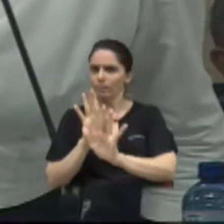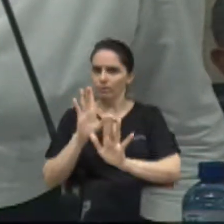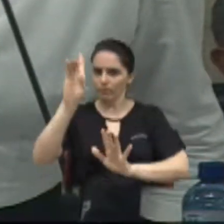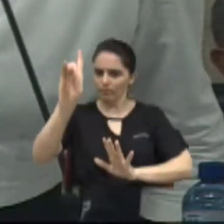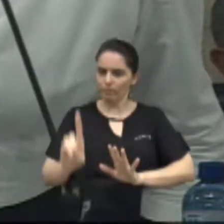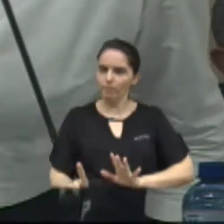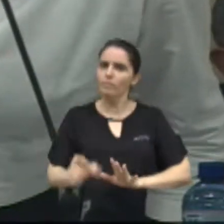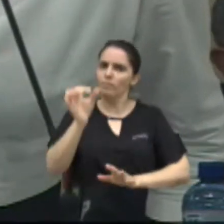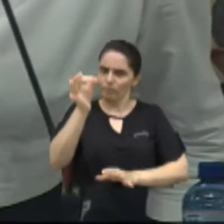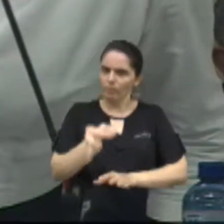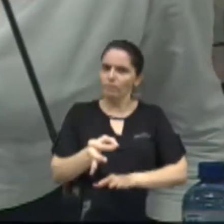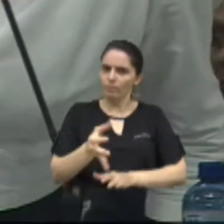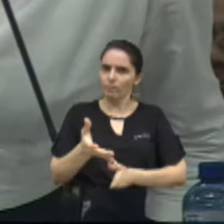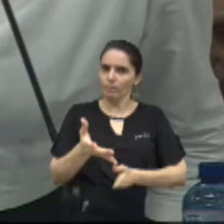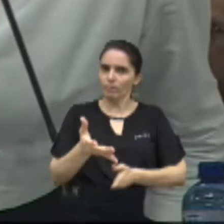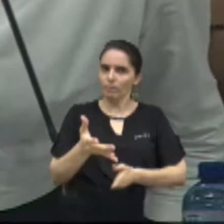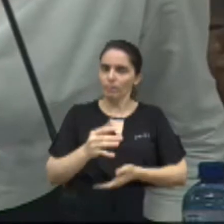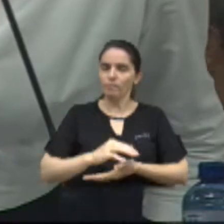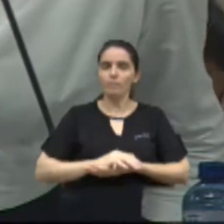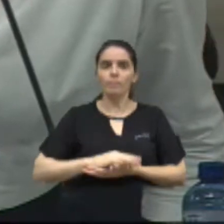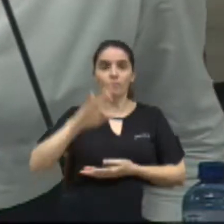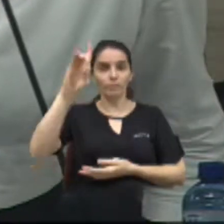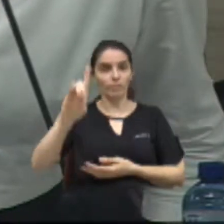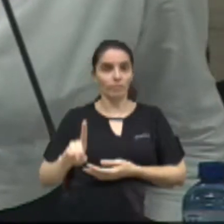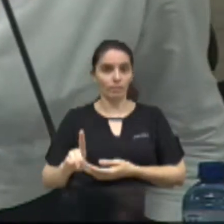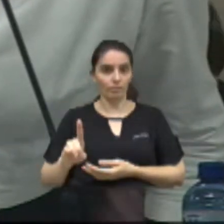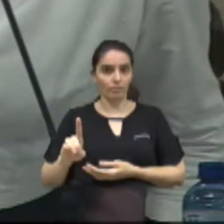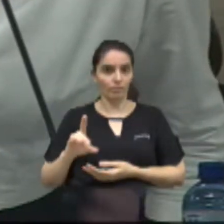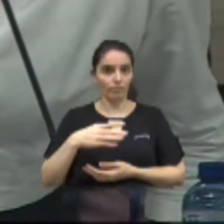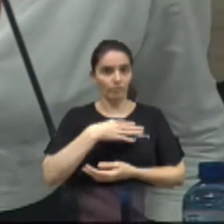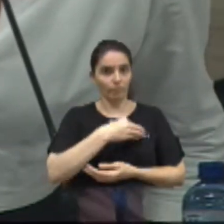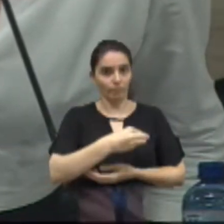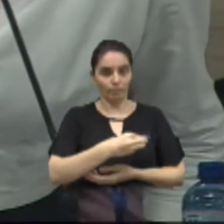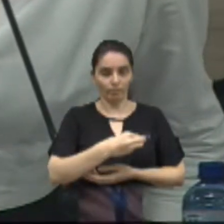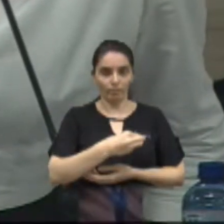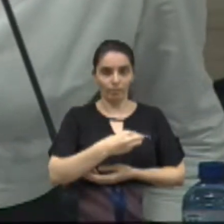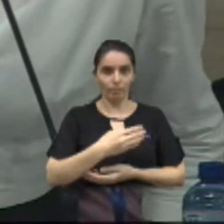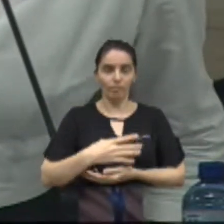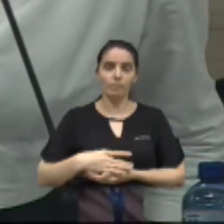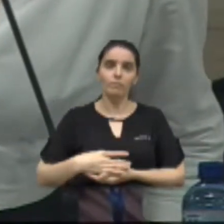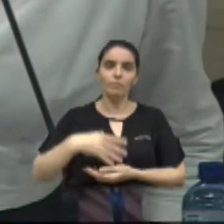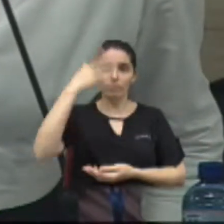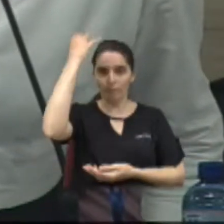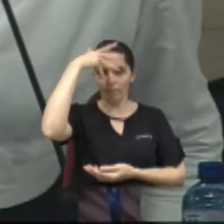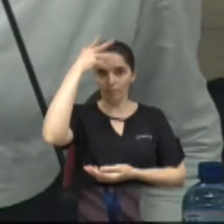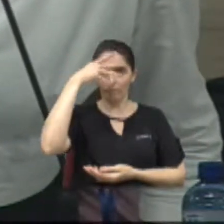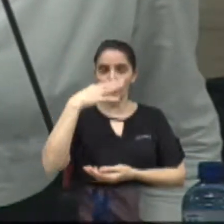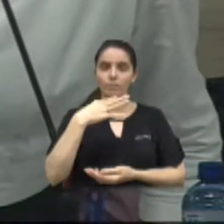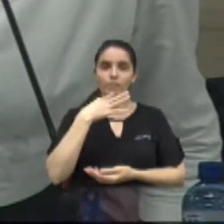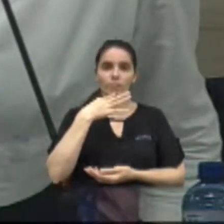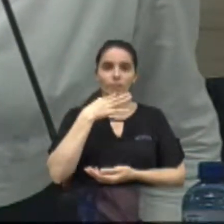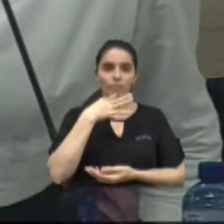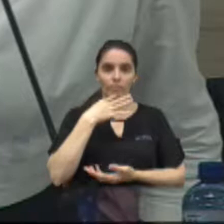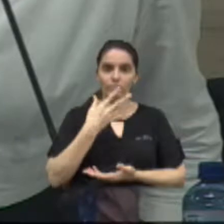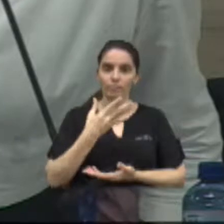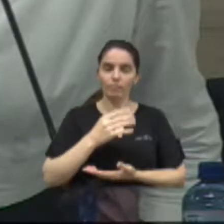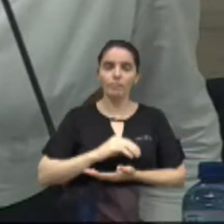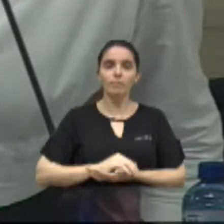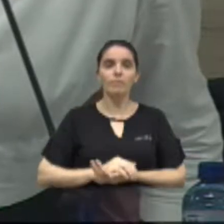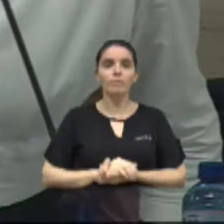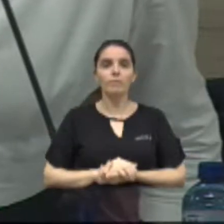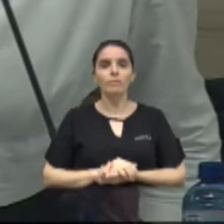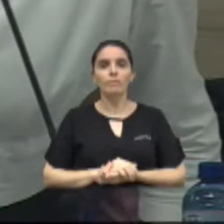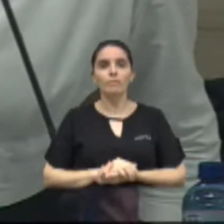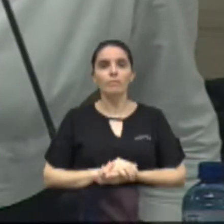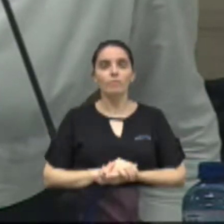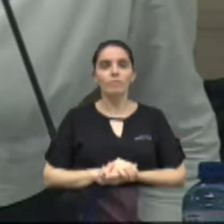diretora, filha de quem não poderia ter deixado, quem sai aos seus não degenera, e tenho pela